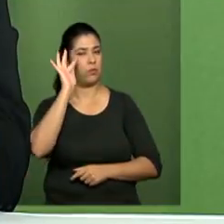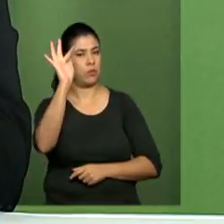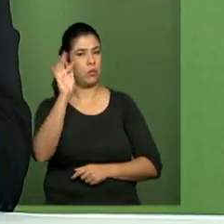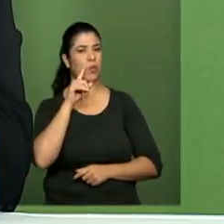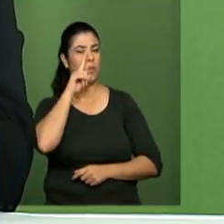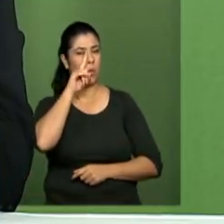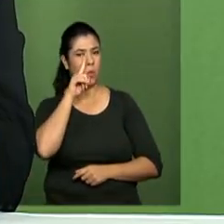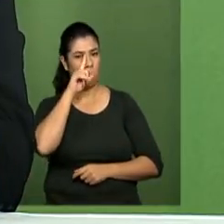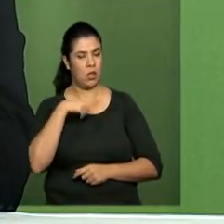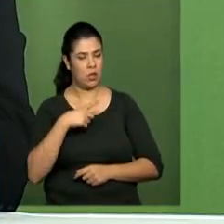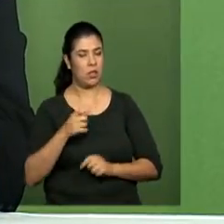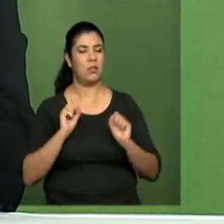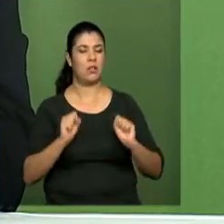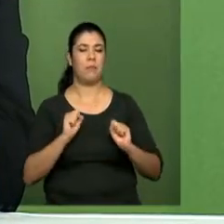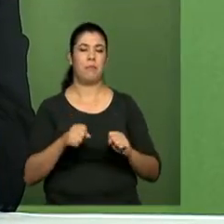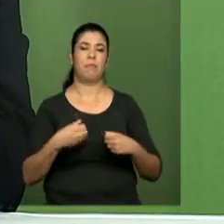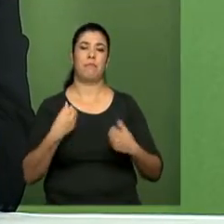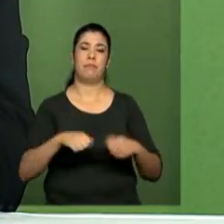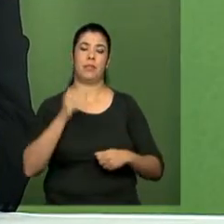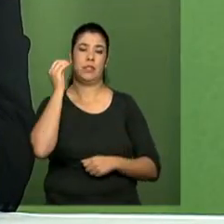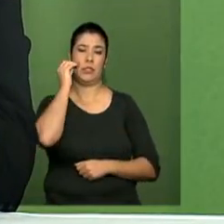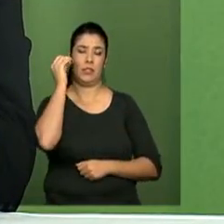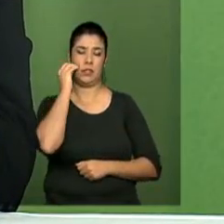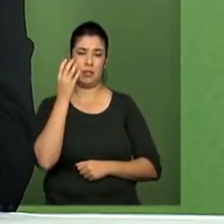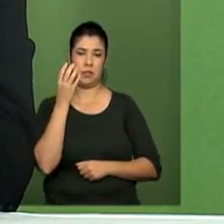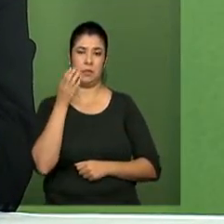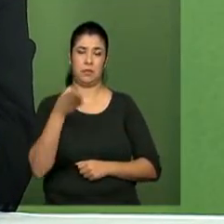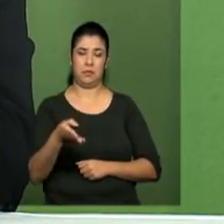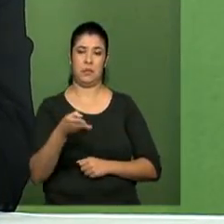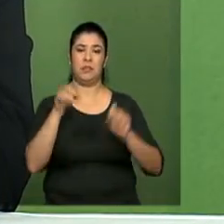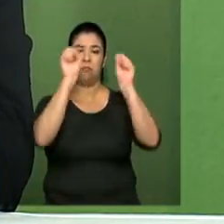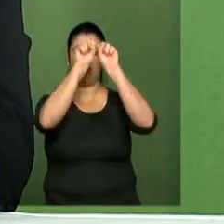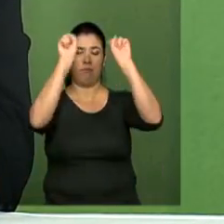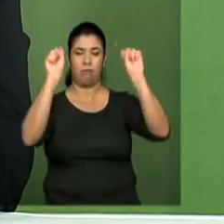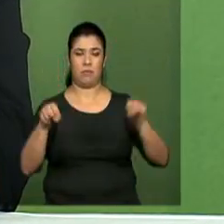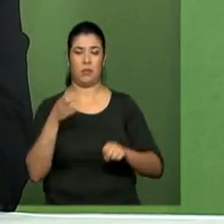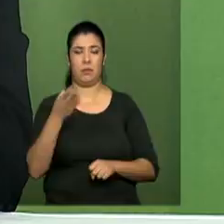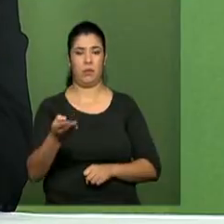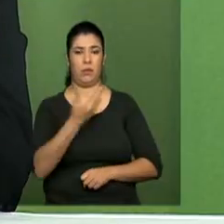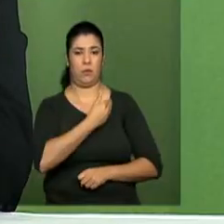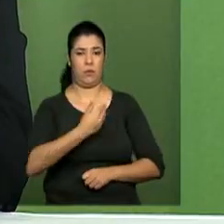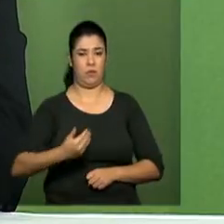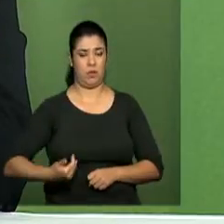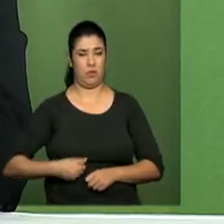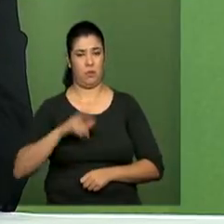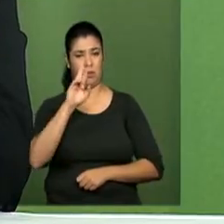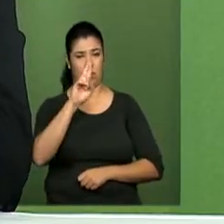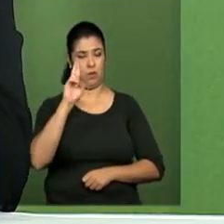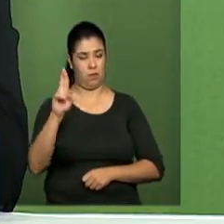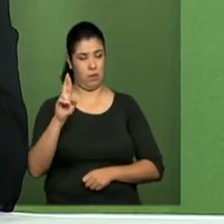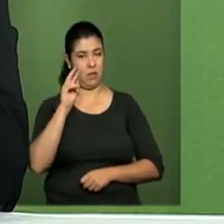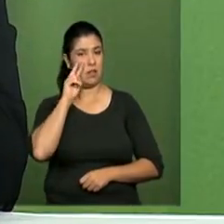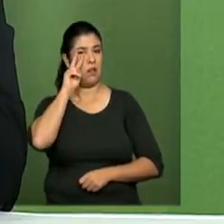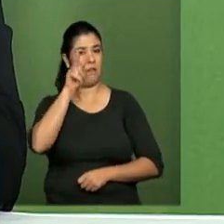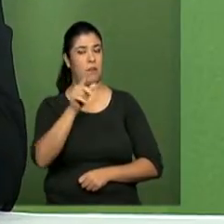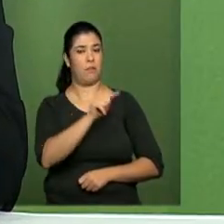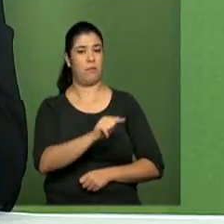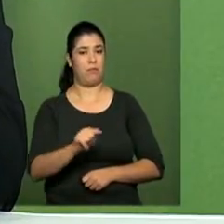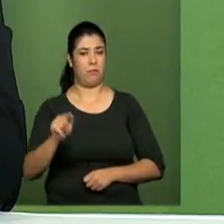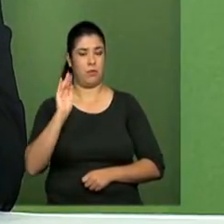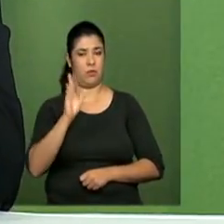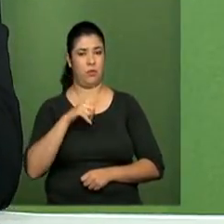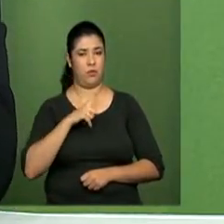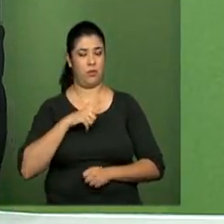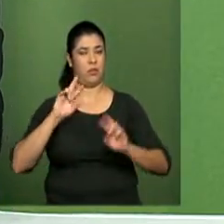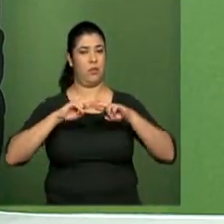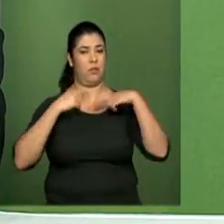que vai ser testado aqui no distrito federal o governador rollemberg estava aqui exatamente para esta semana tinha até a